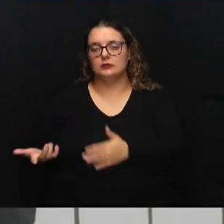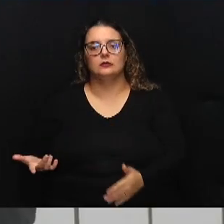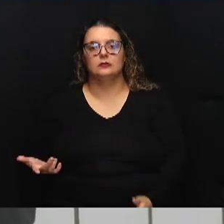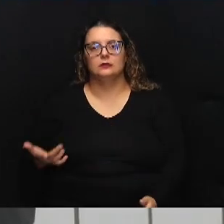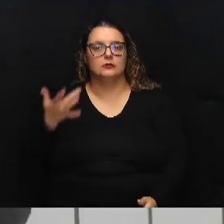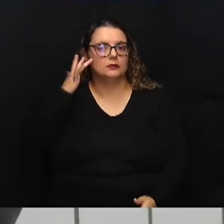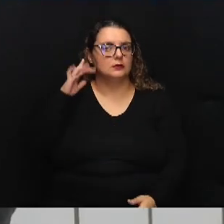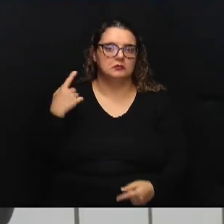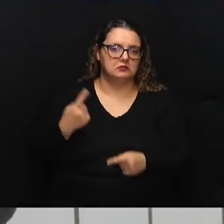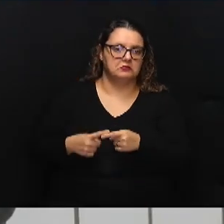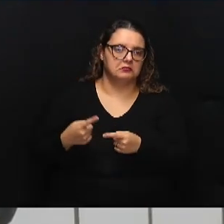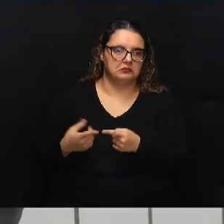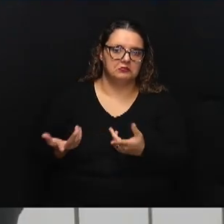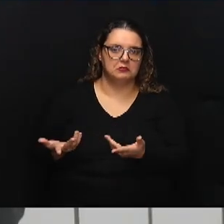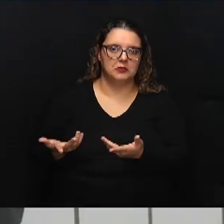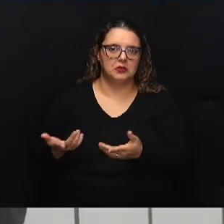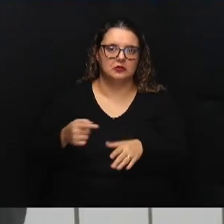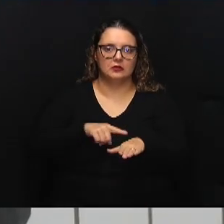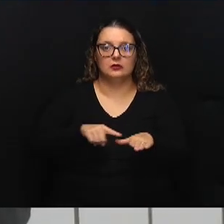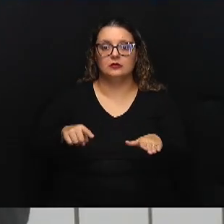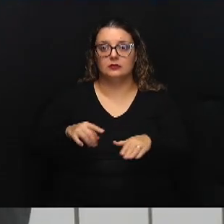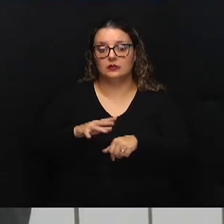desligado, está doente às